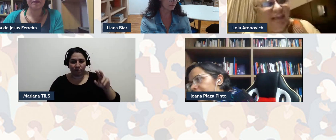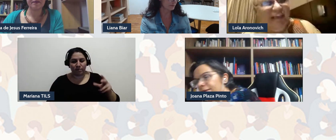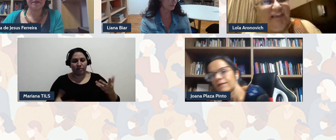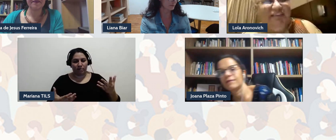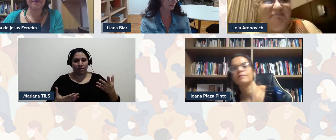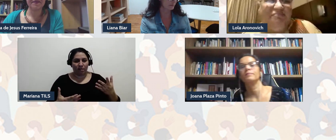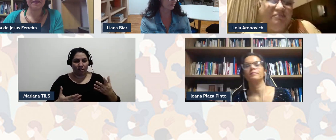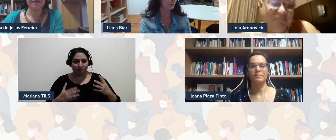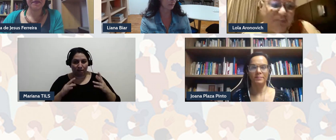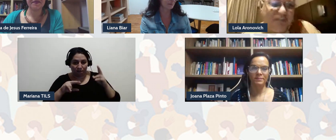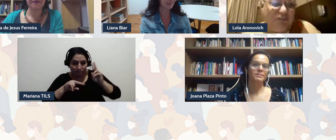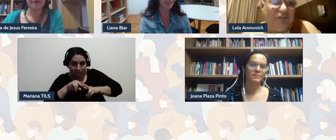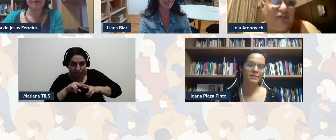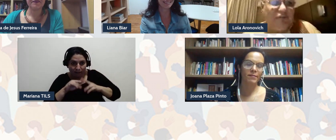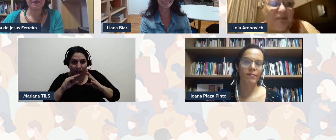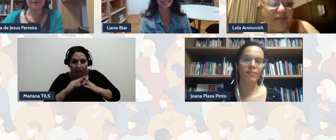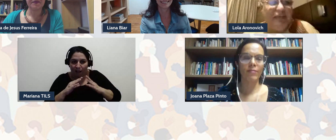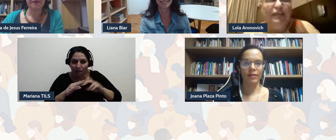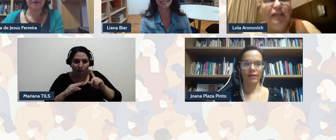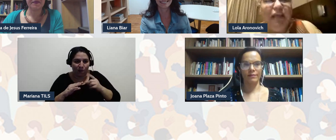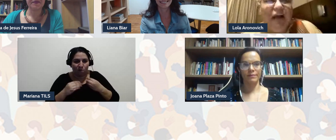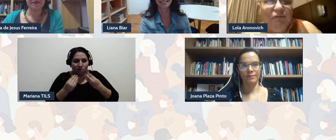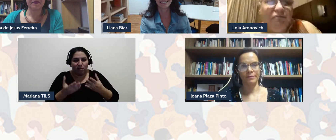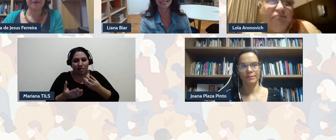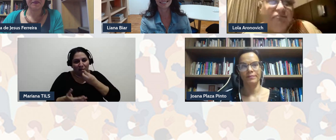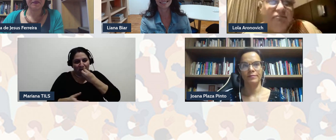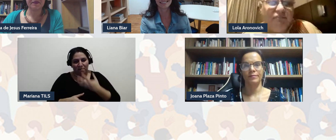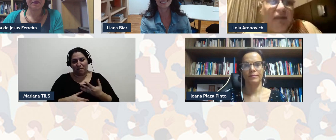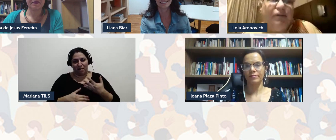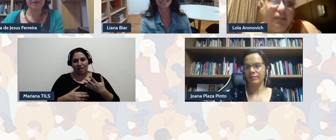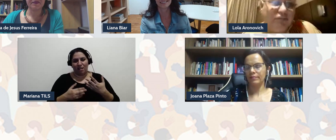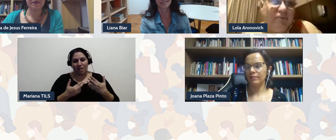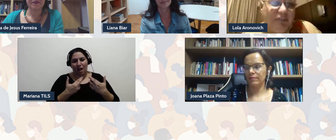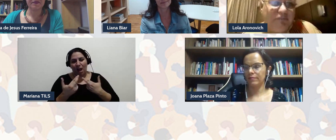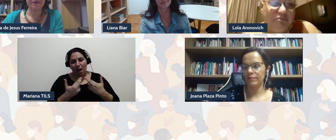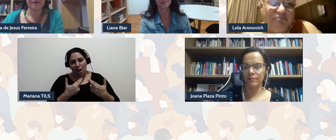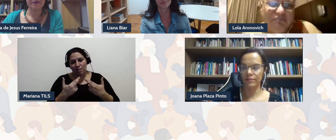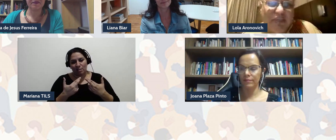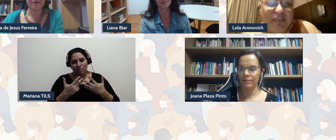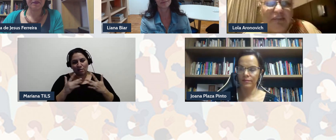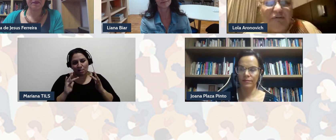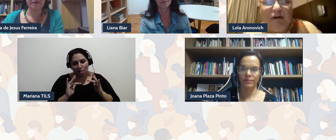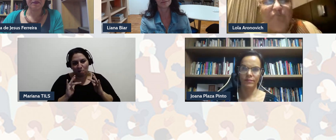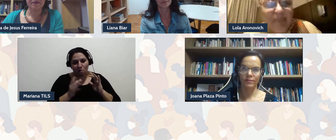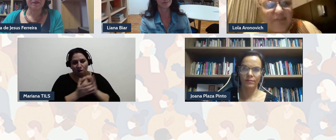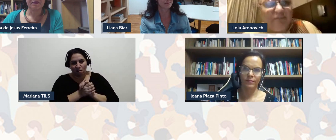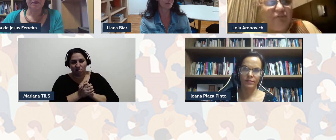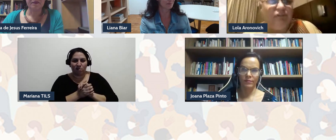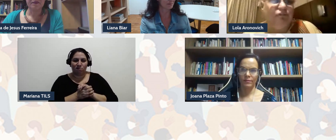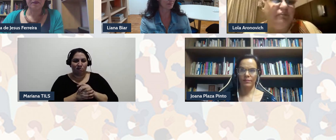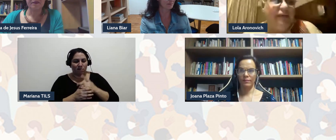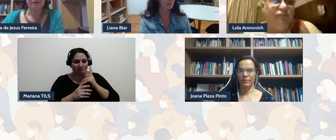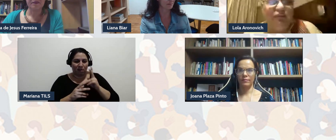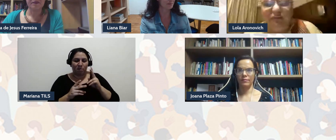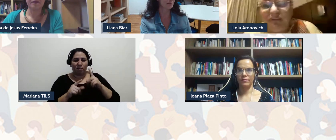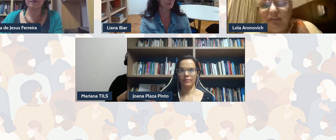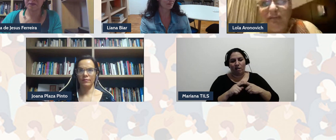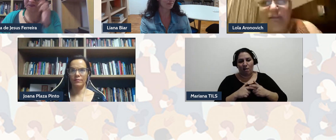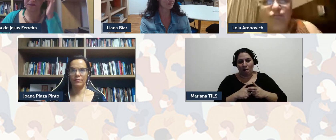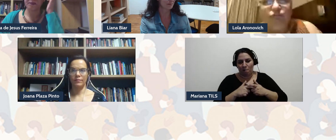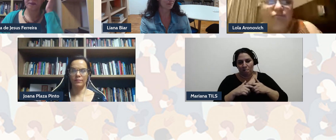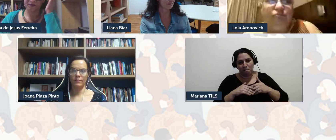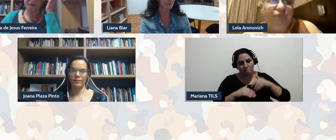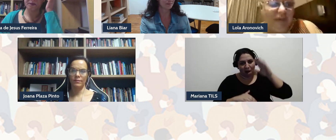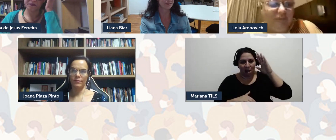né? Muitas vezes não faz bem a um relacionamento, né? Então, aumenta a violência doméstica.